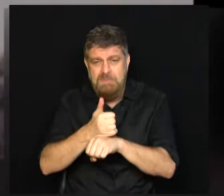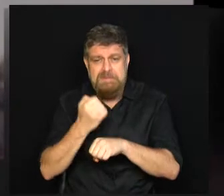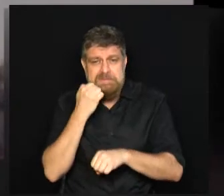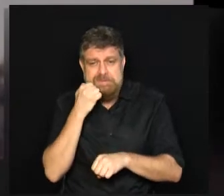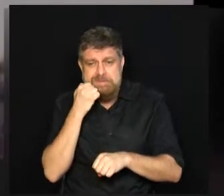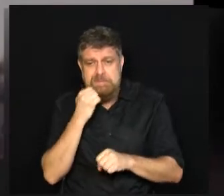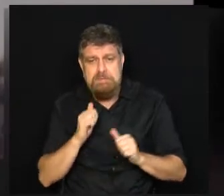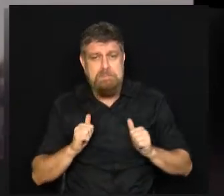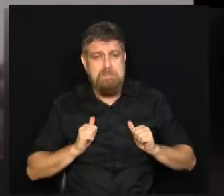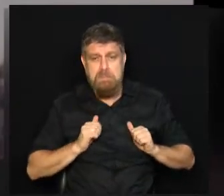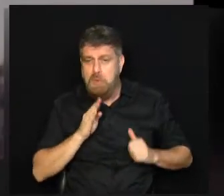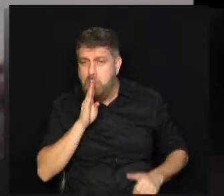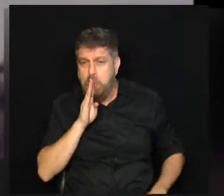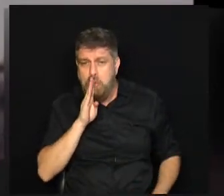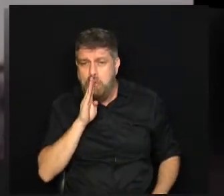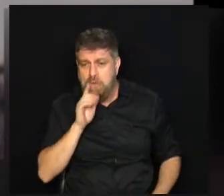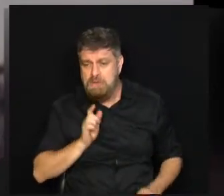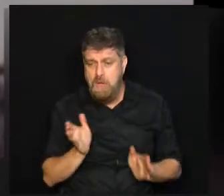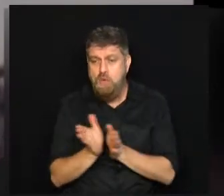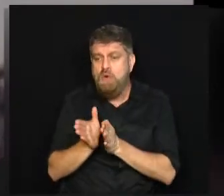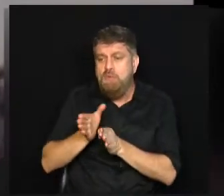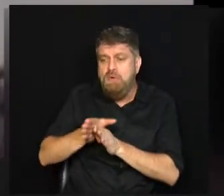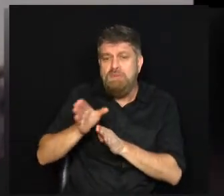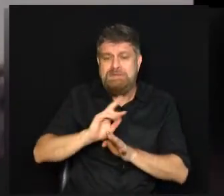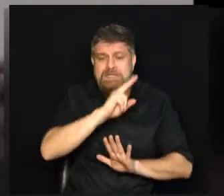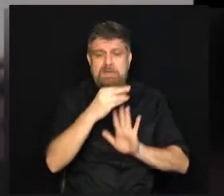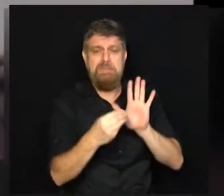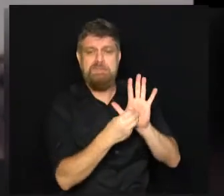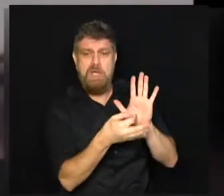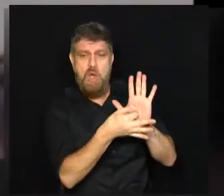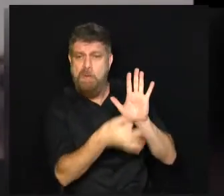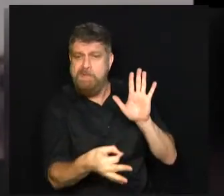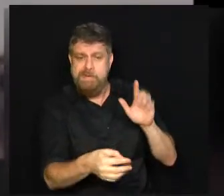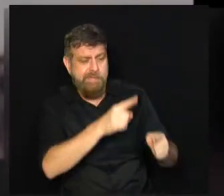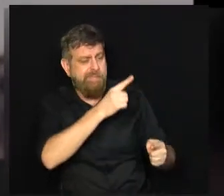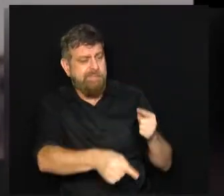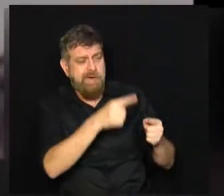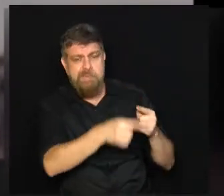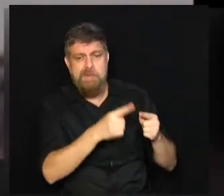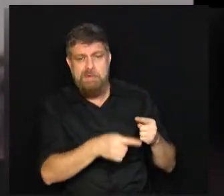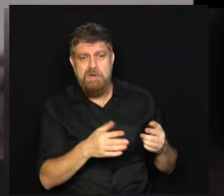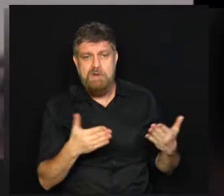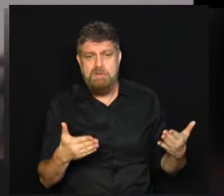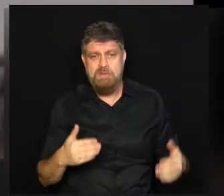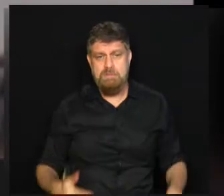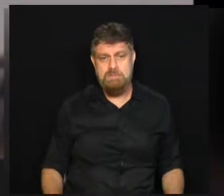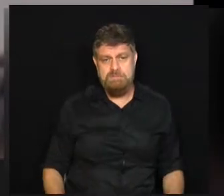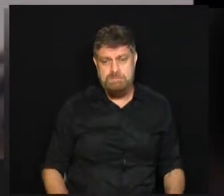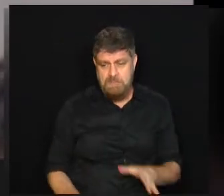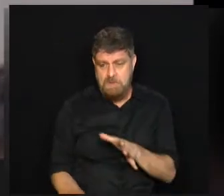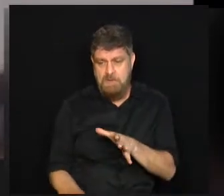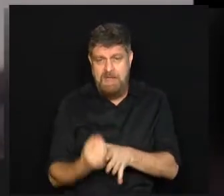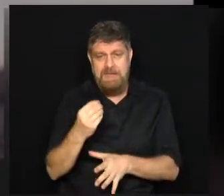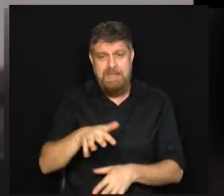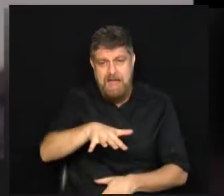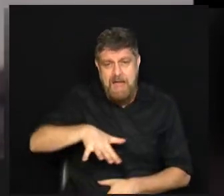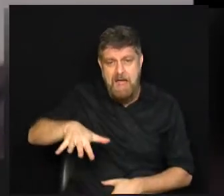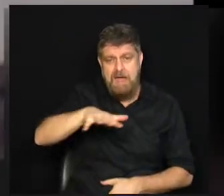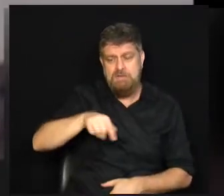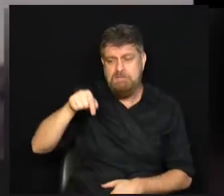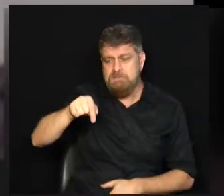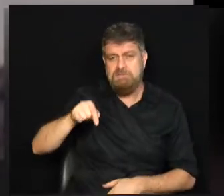sequer ouvir o Conselho Estadual do Meio Ambiente. Então, criado no âmbito do